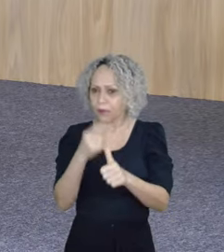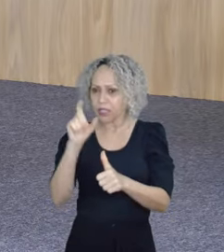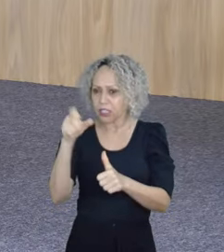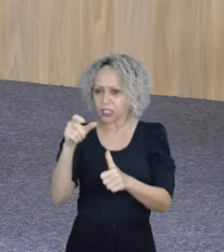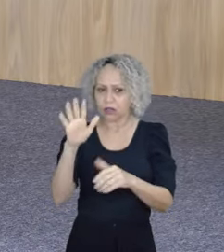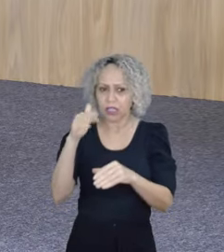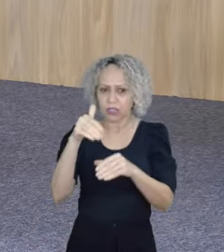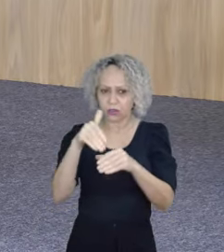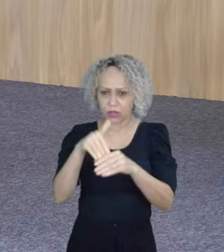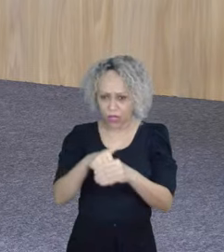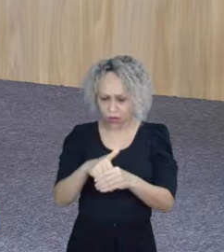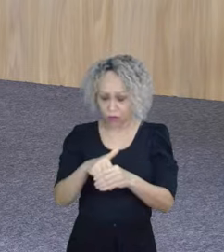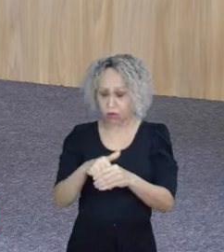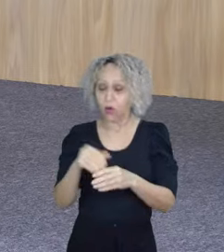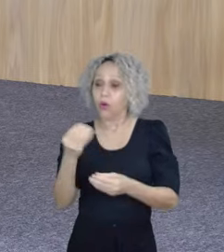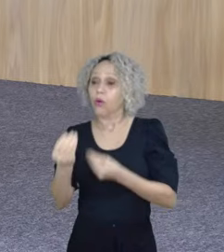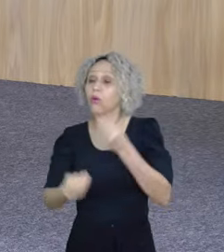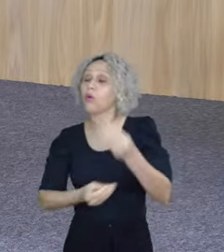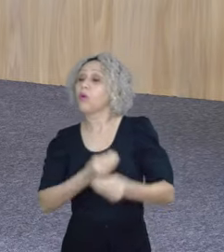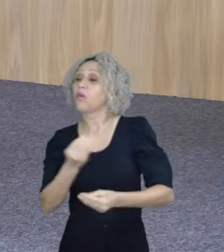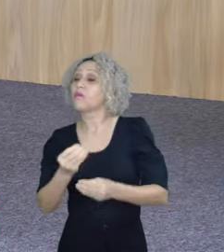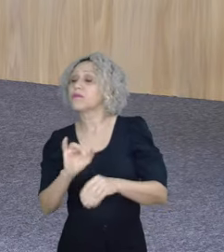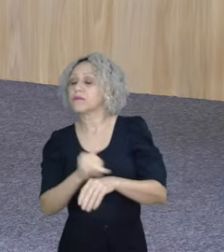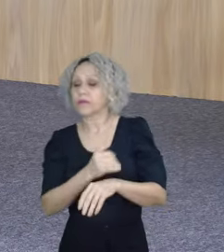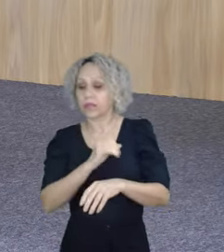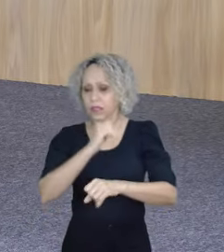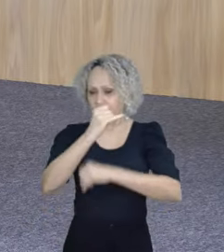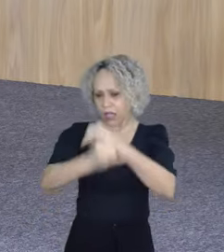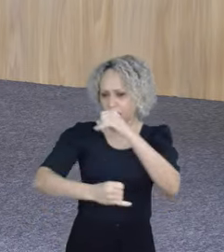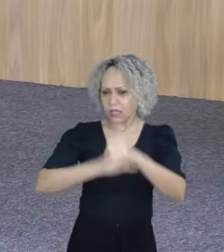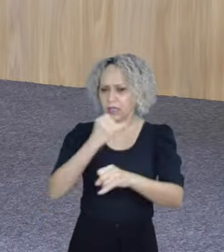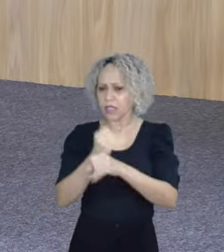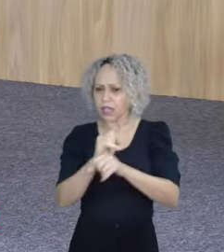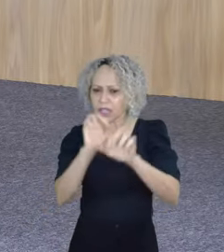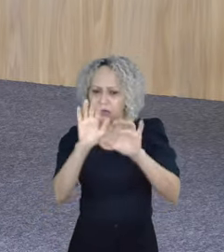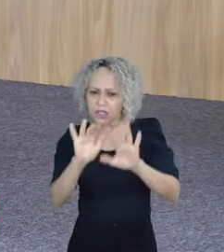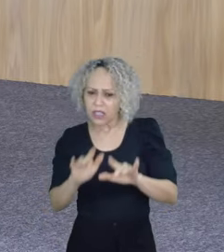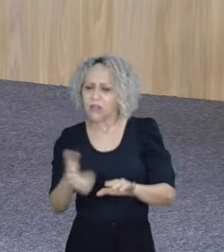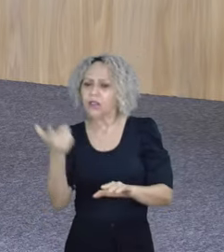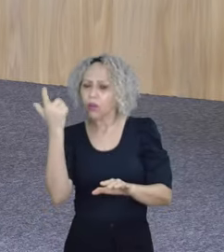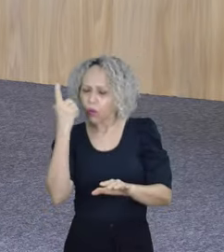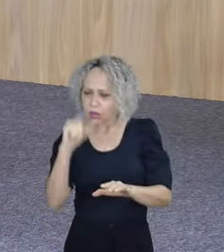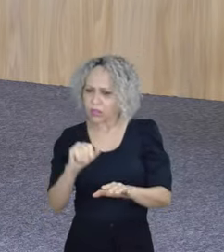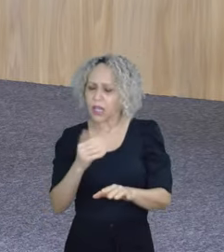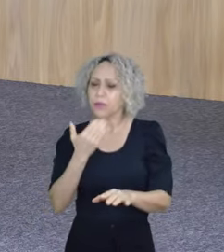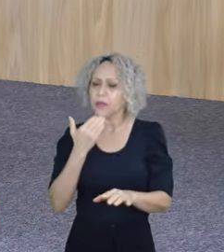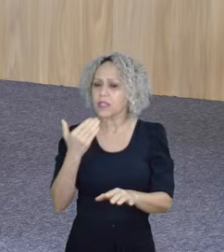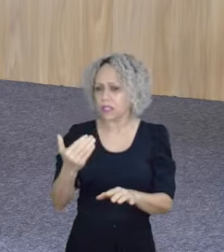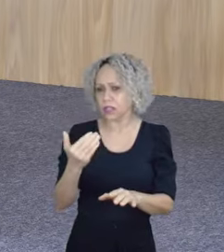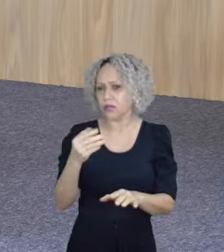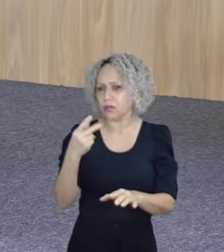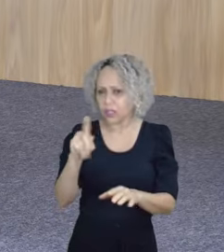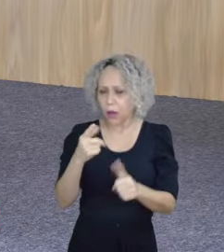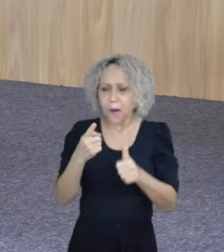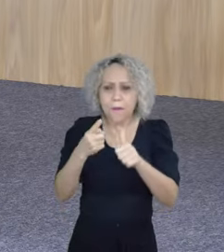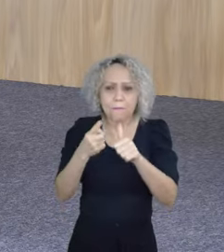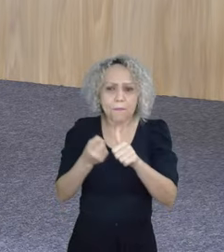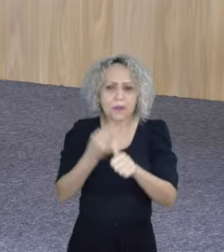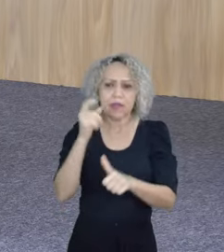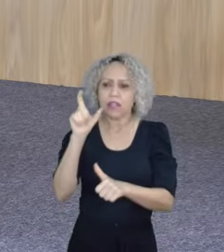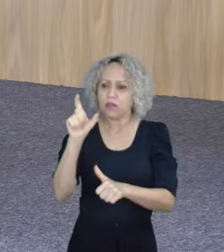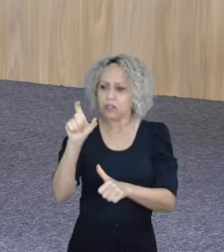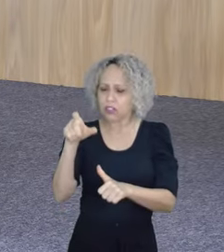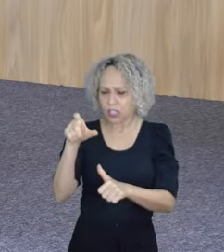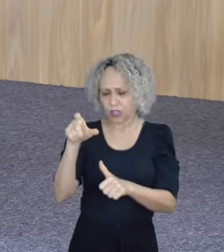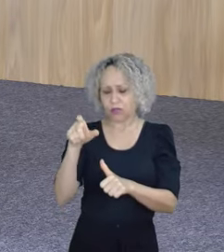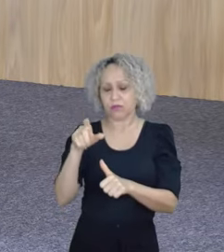pode ser feito pela internet por meio do sistema de autoatendimento Título Net. No portal do PT tem uma matéria completa